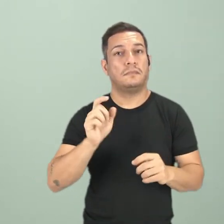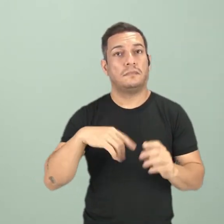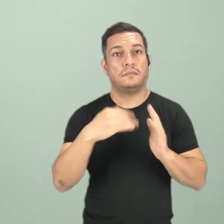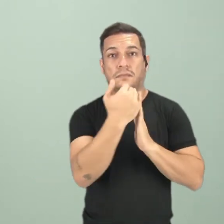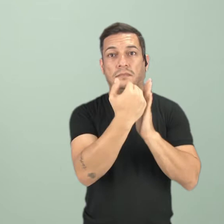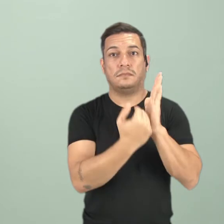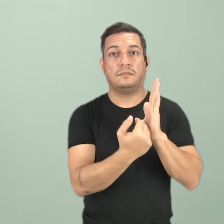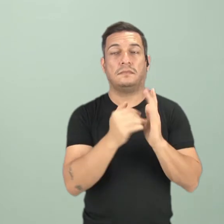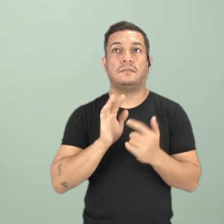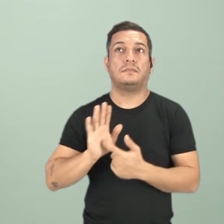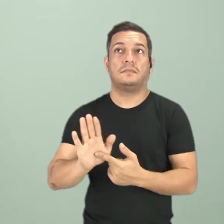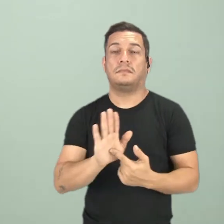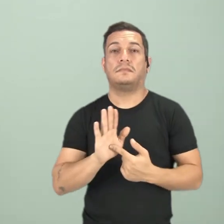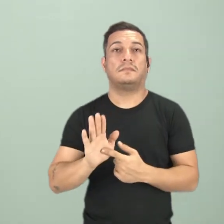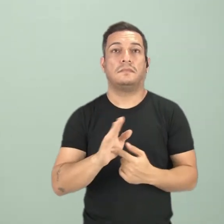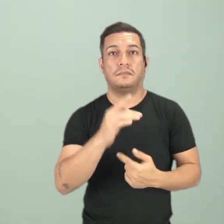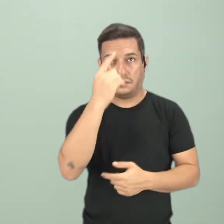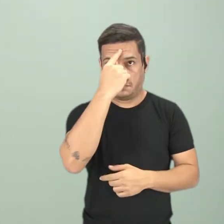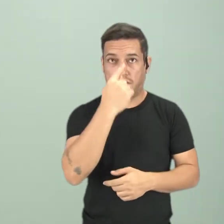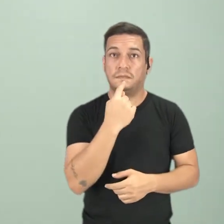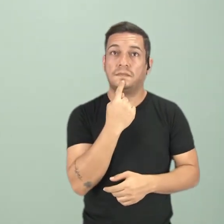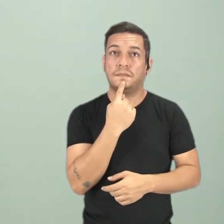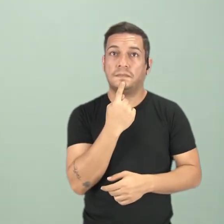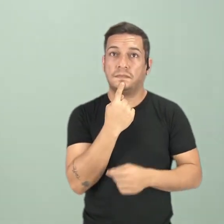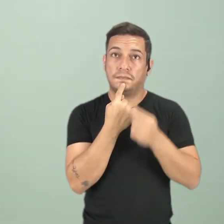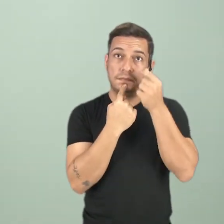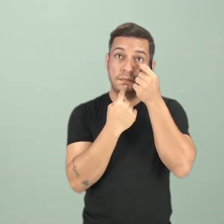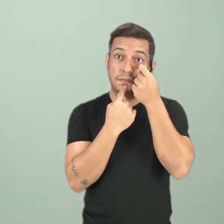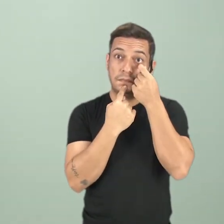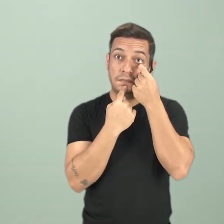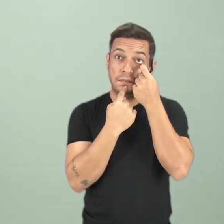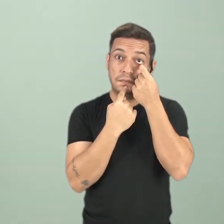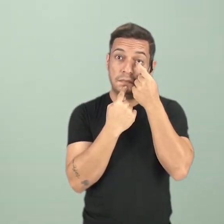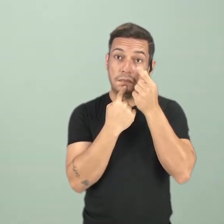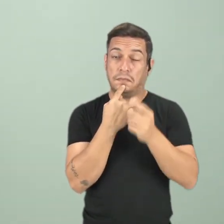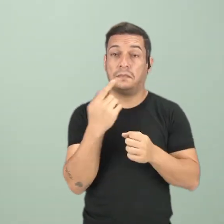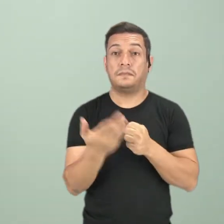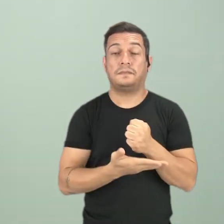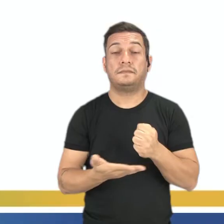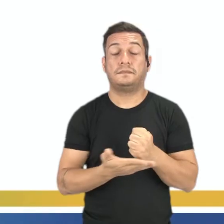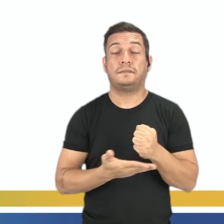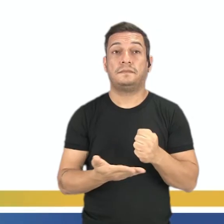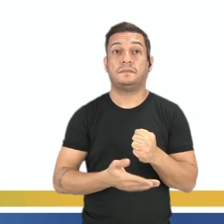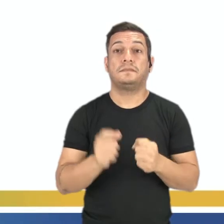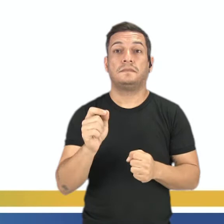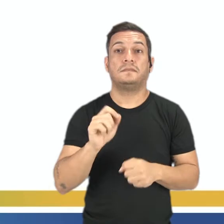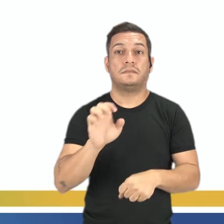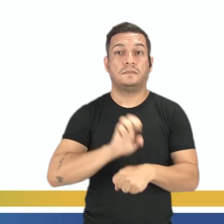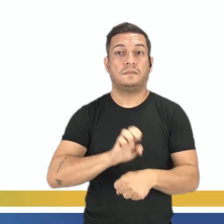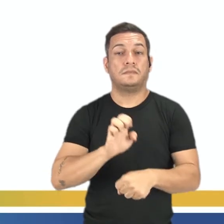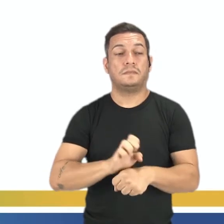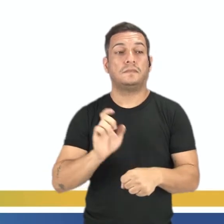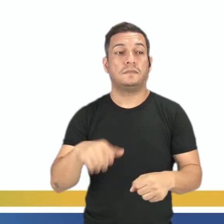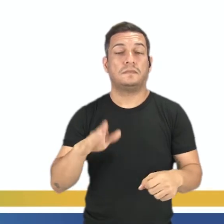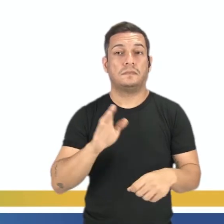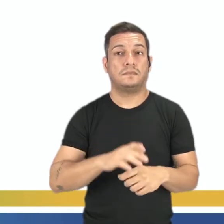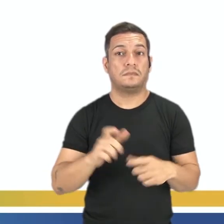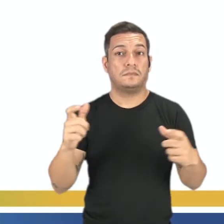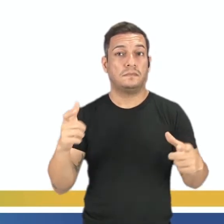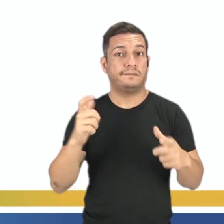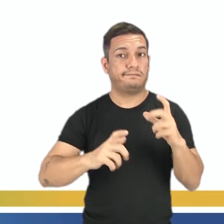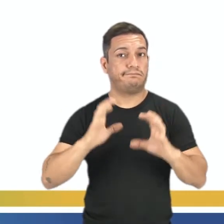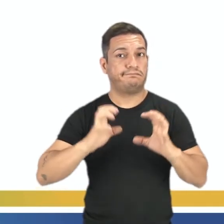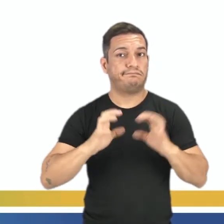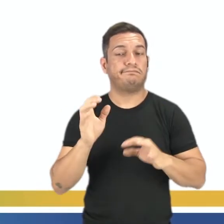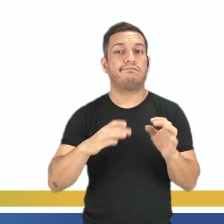dessa lista que eu vou agora passar nessa imagem aí, ó, que basicamente os estados com maior